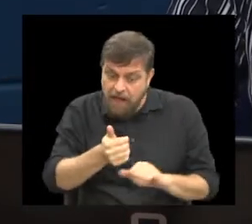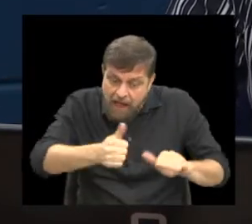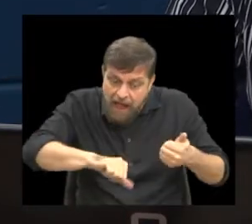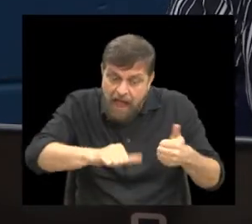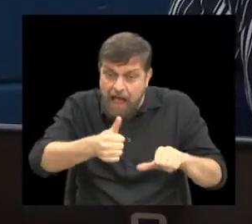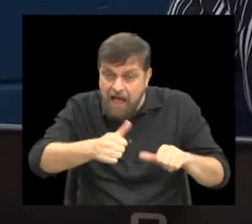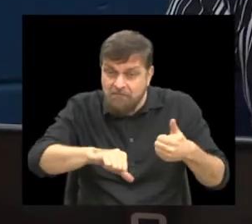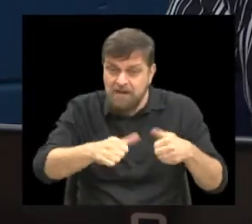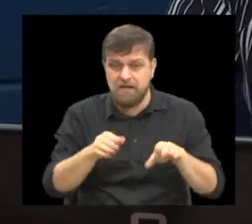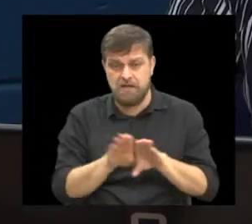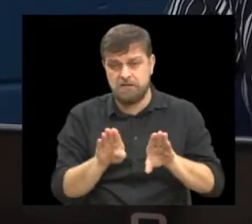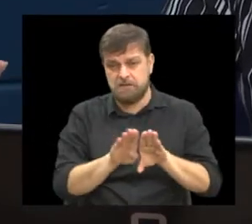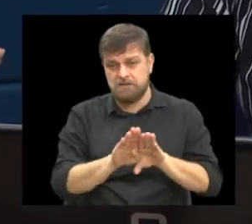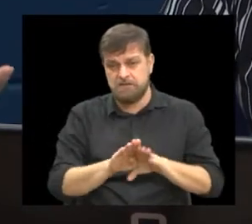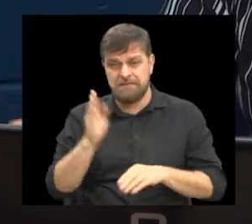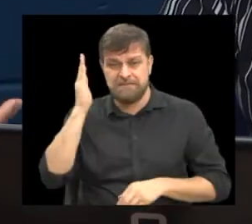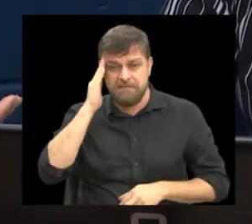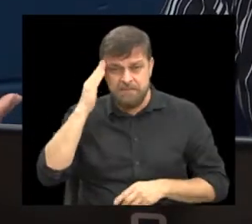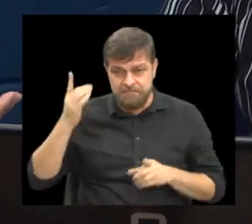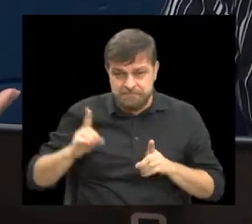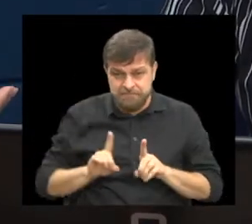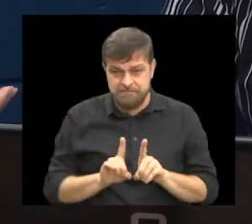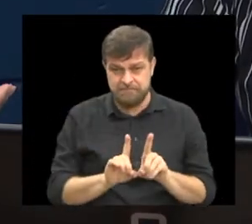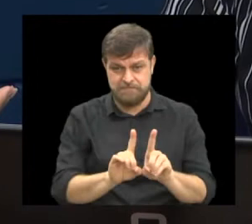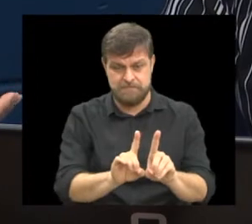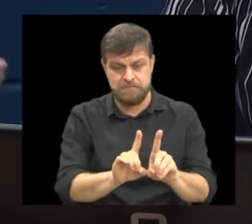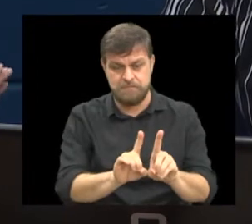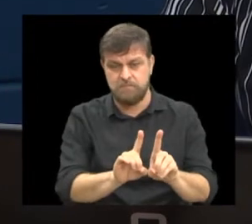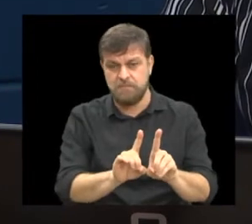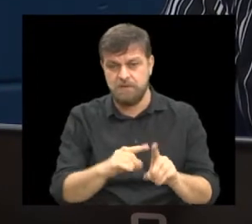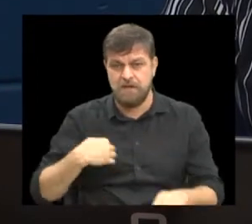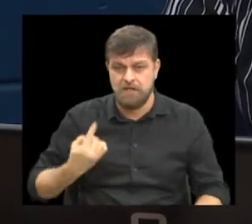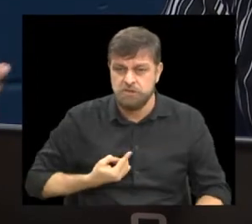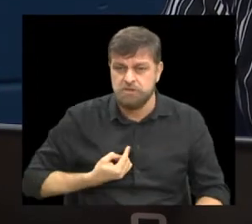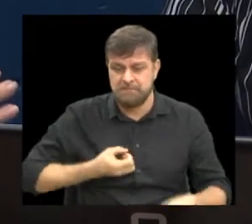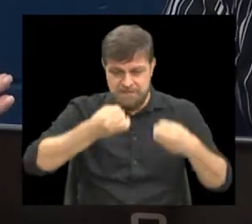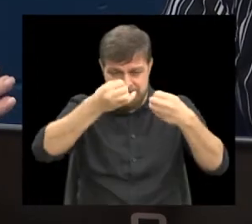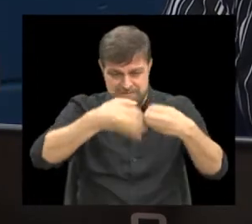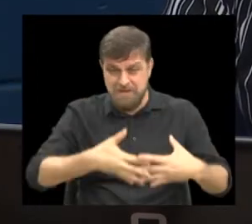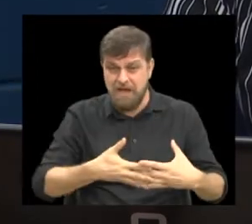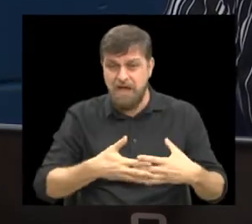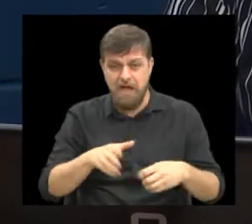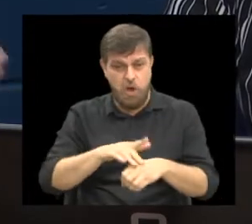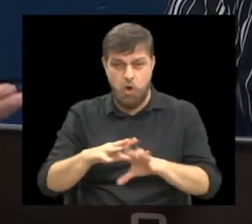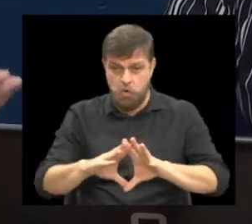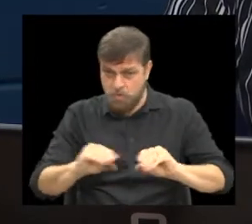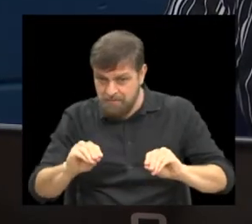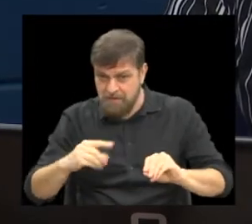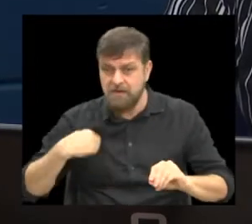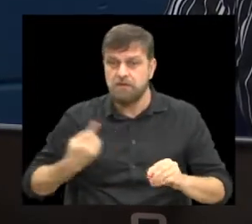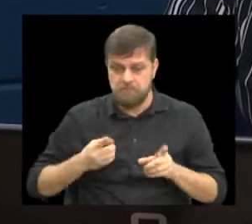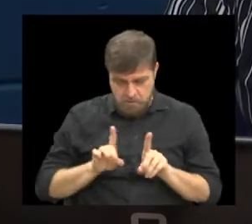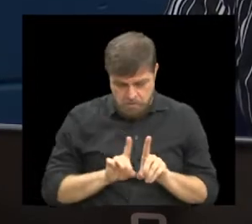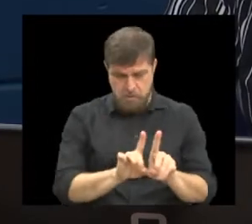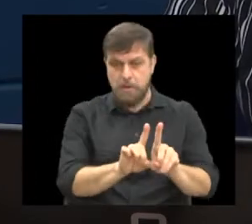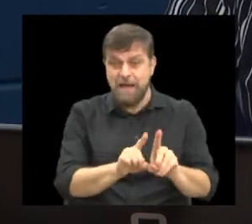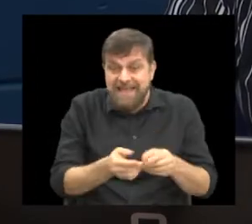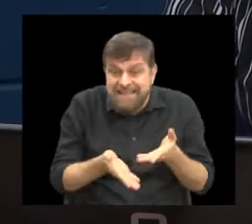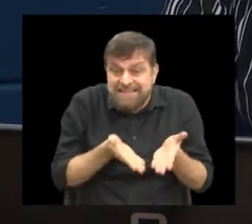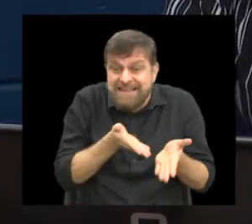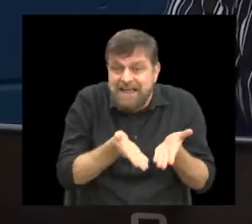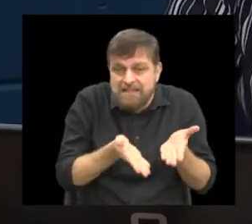avaliando também o acompanhamento do autismo. A gente não vai falar em cura, a gente vai falar em acompanhamento e